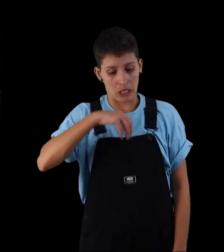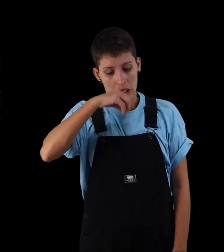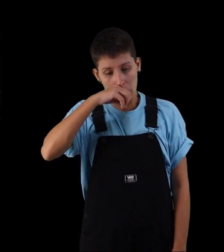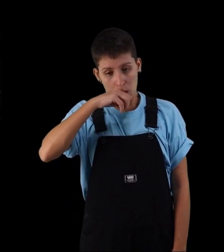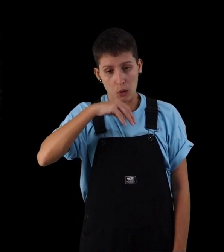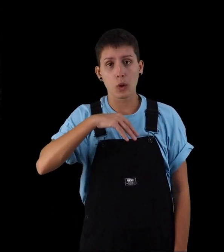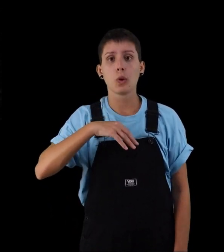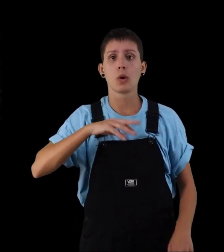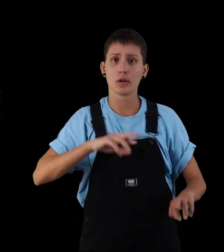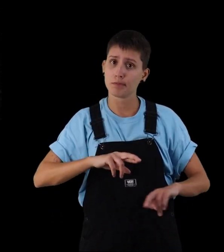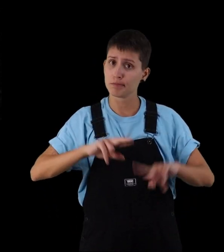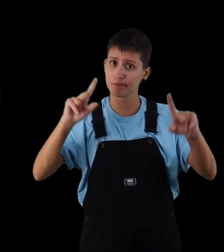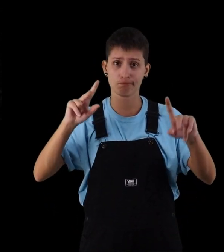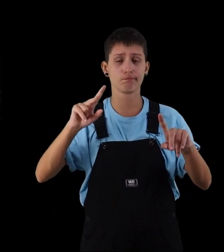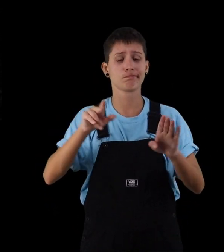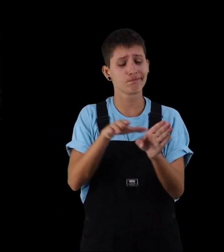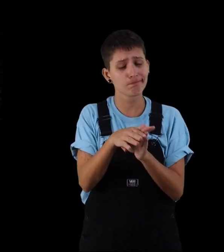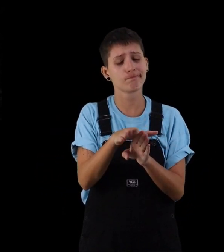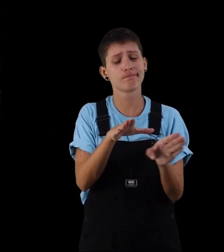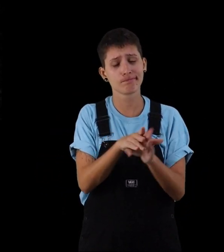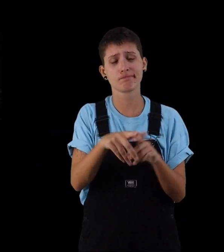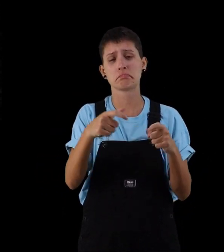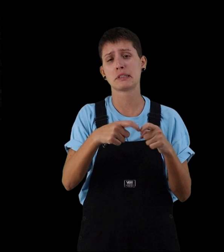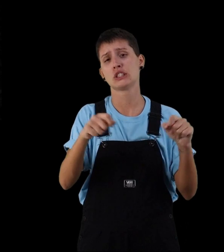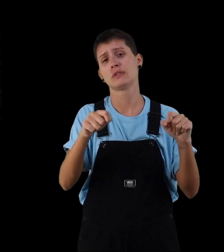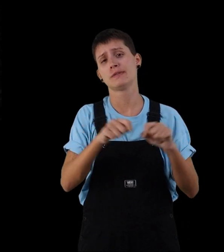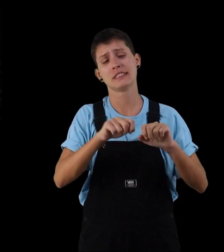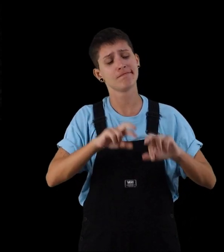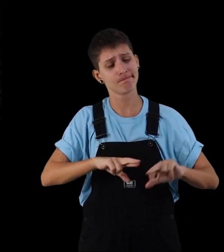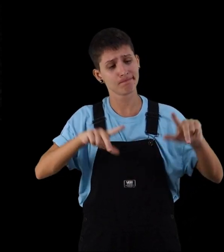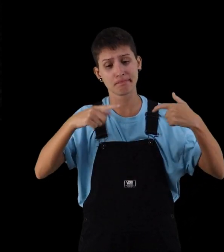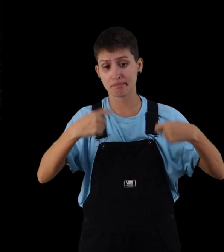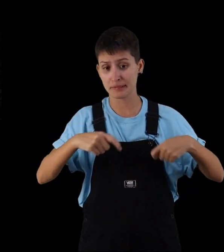Precisa respirar novos ares, o médico receitava.